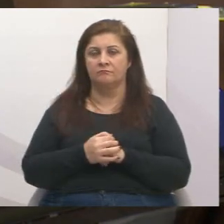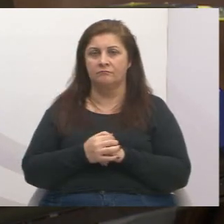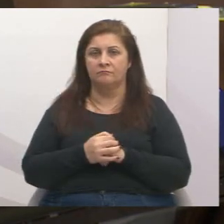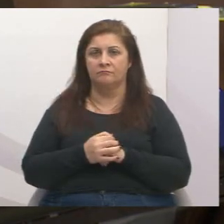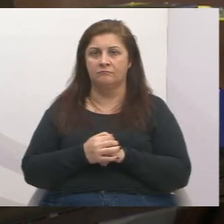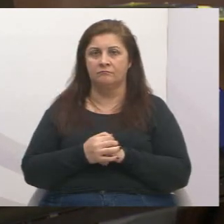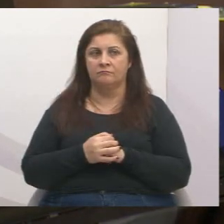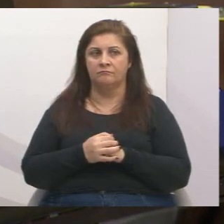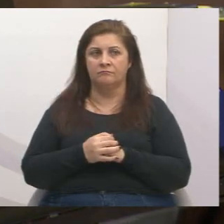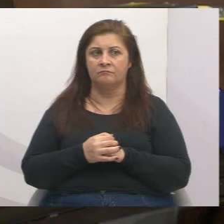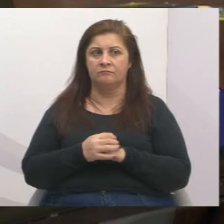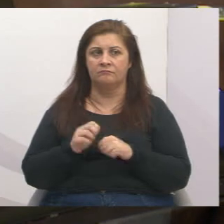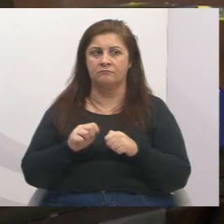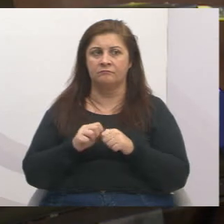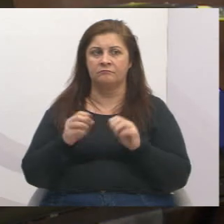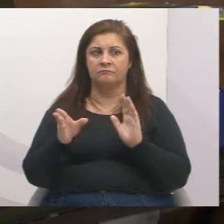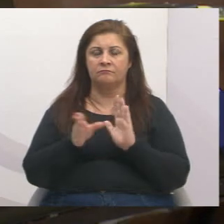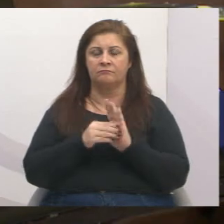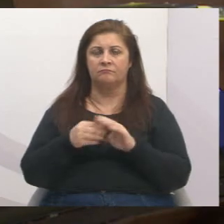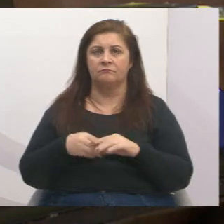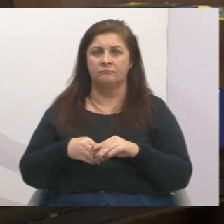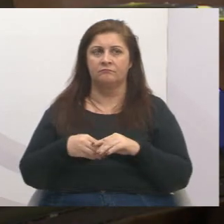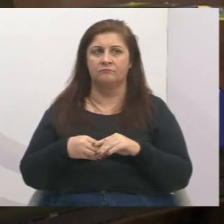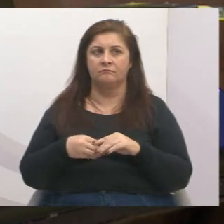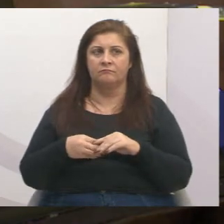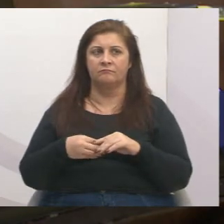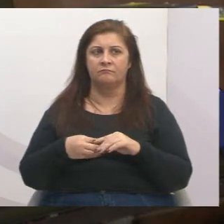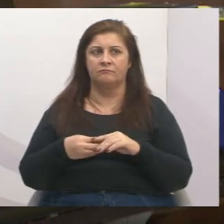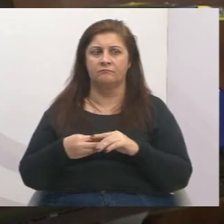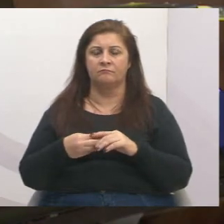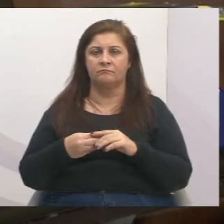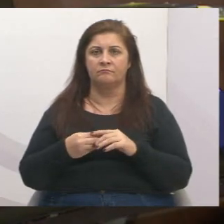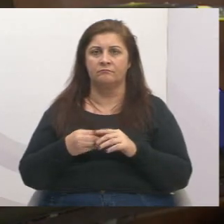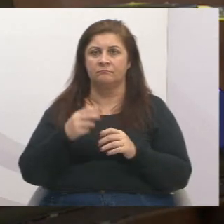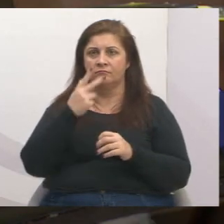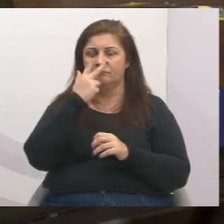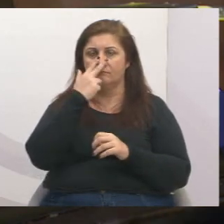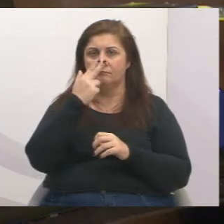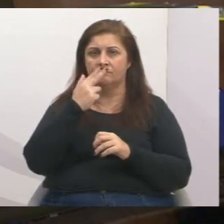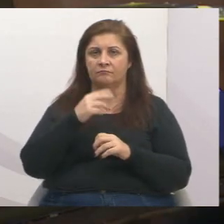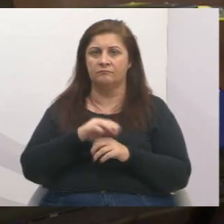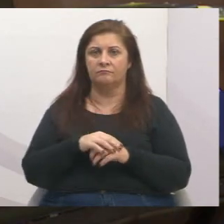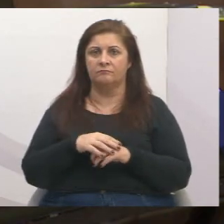ser feitas, mas, senhor prefeito, eu acho que,